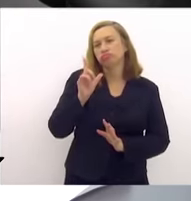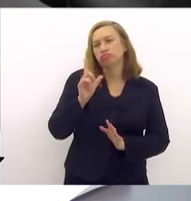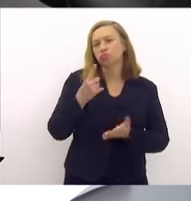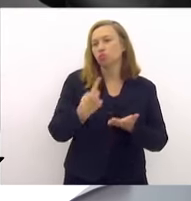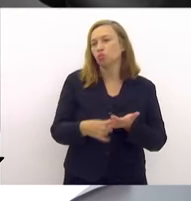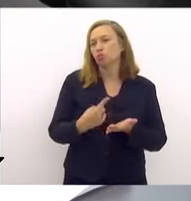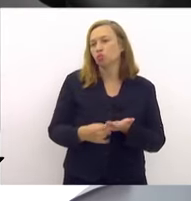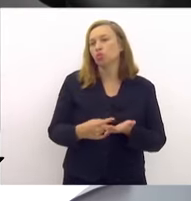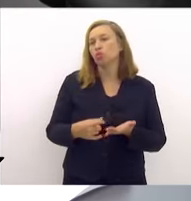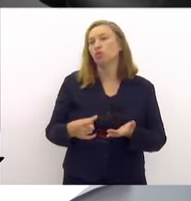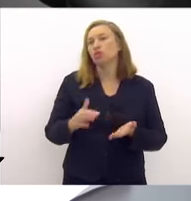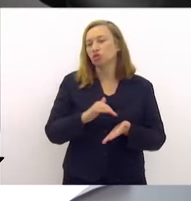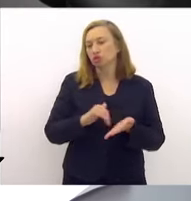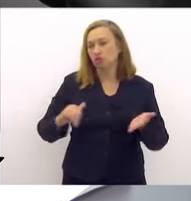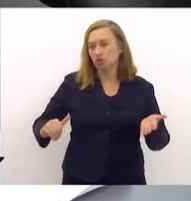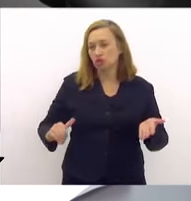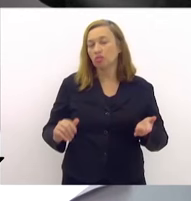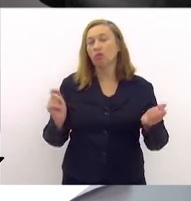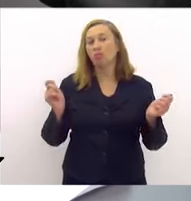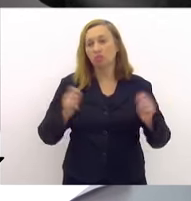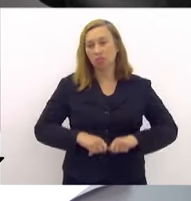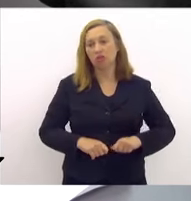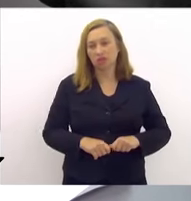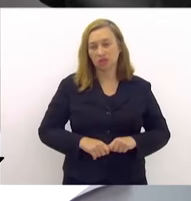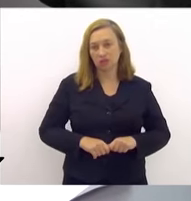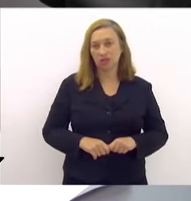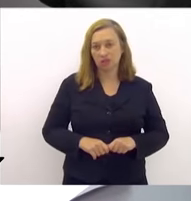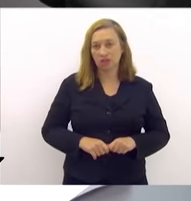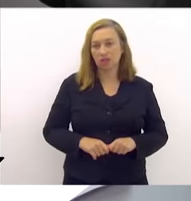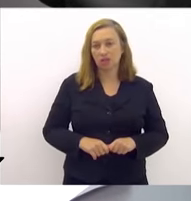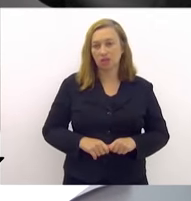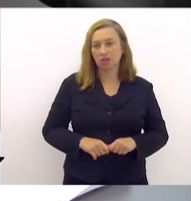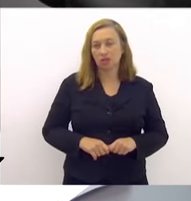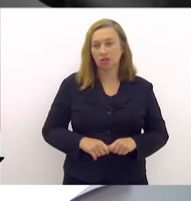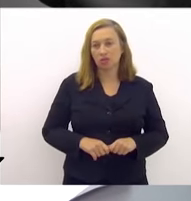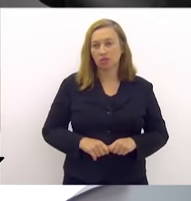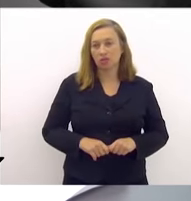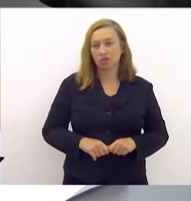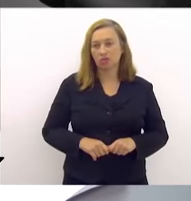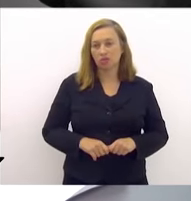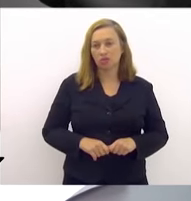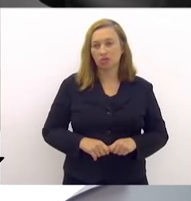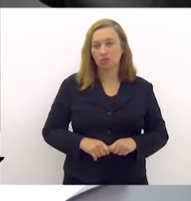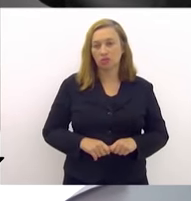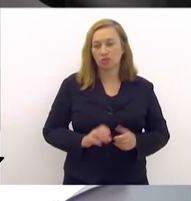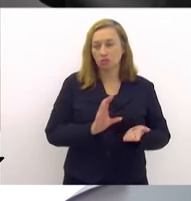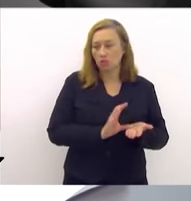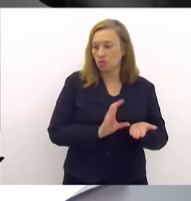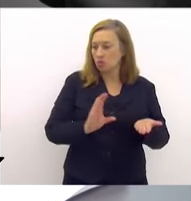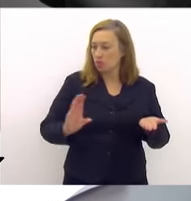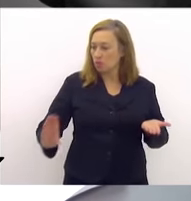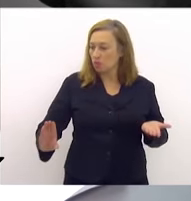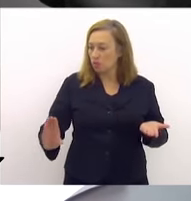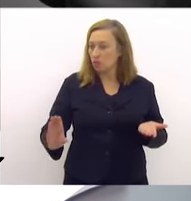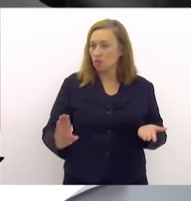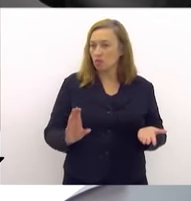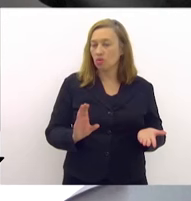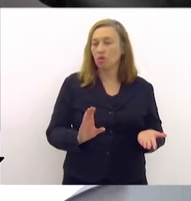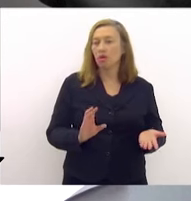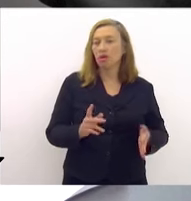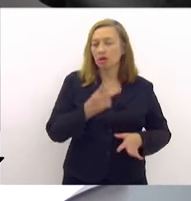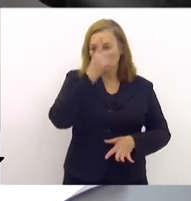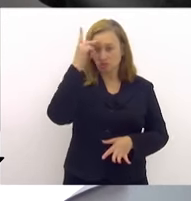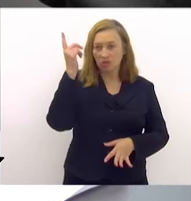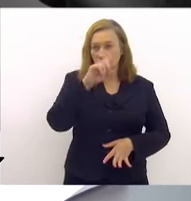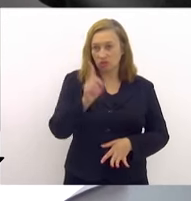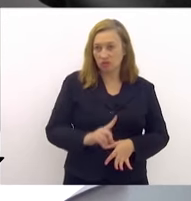também retiramos a possibilidade de remanejamento do saldo do fundo das pessoas